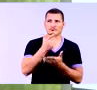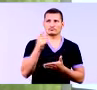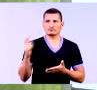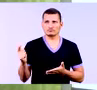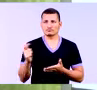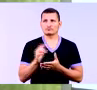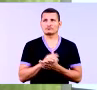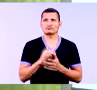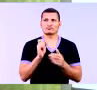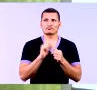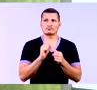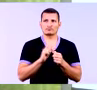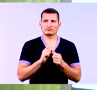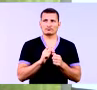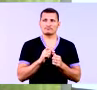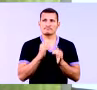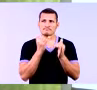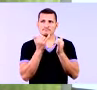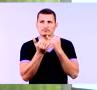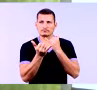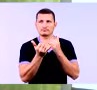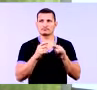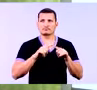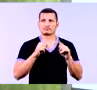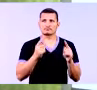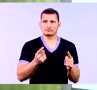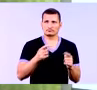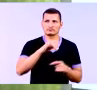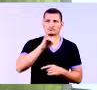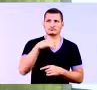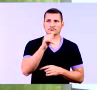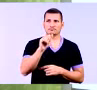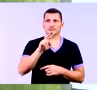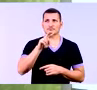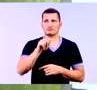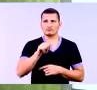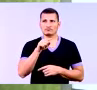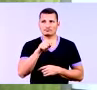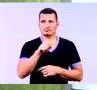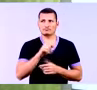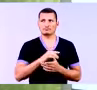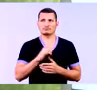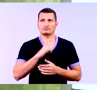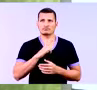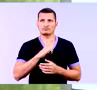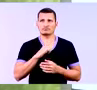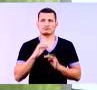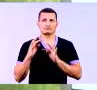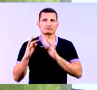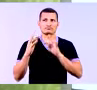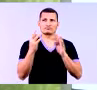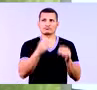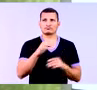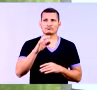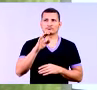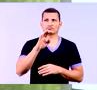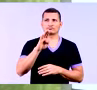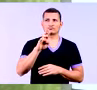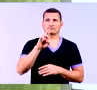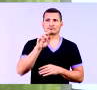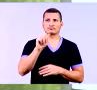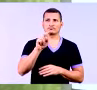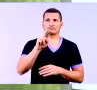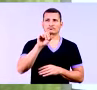que fazem algo parecido. Porém, o JavaScript ele é habilitado em todos os browsers conhecidos até esse